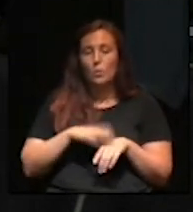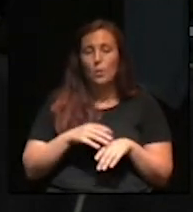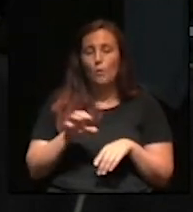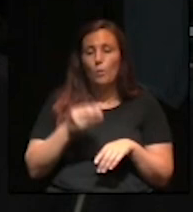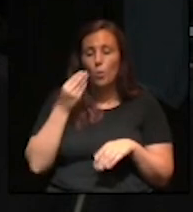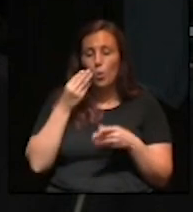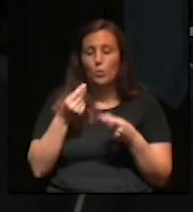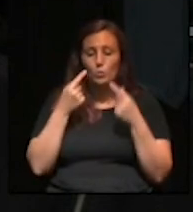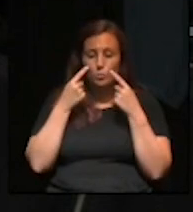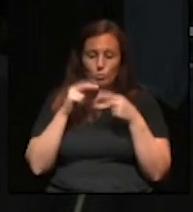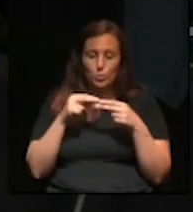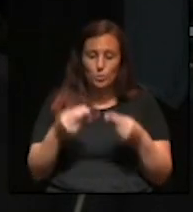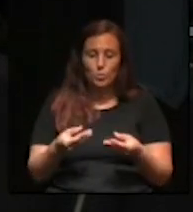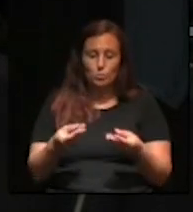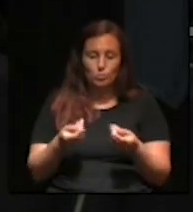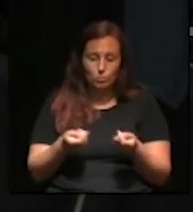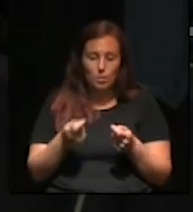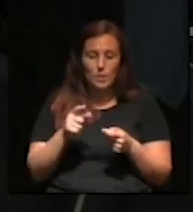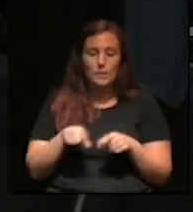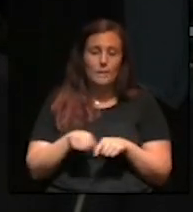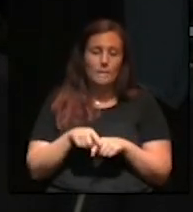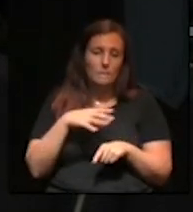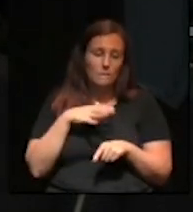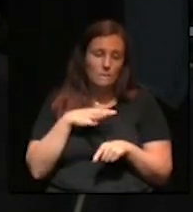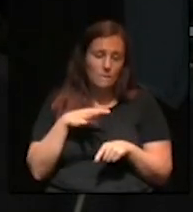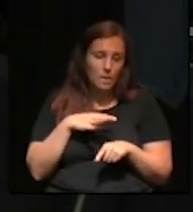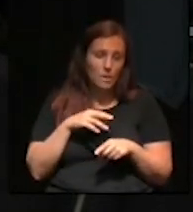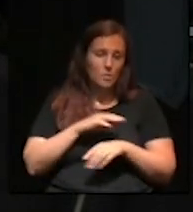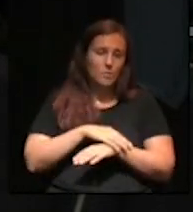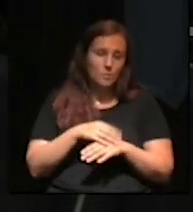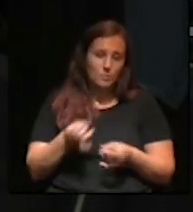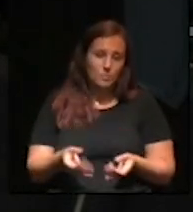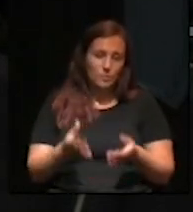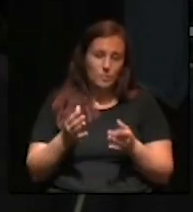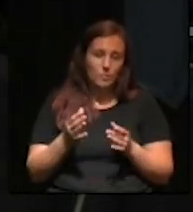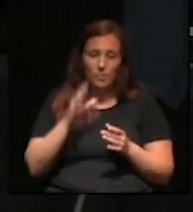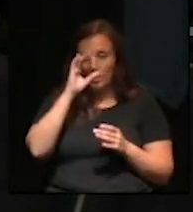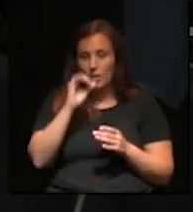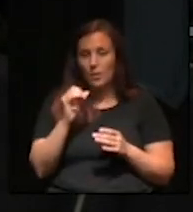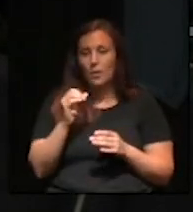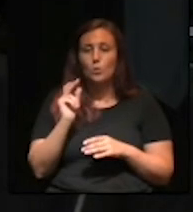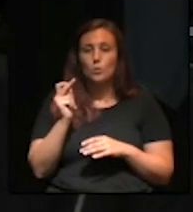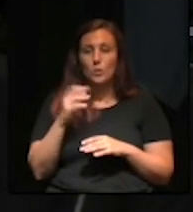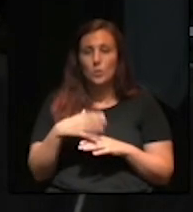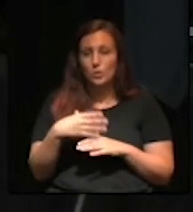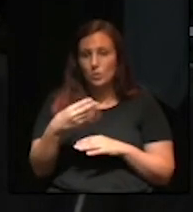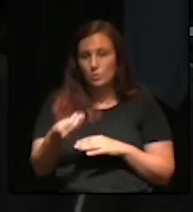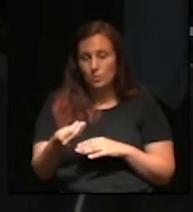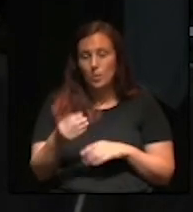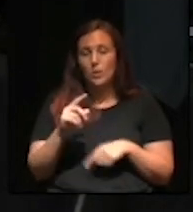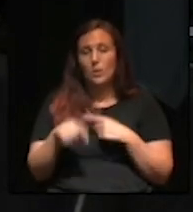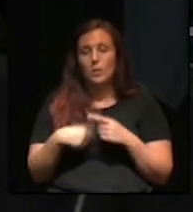contas municipais, um sinal de apreensão pelo condicionamento que este Executivo deixa para a governação da cidade nas próximas décadas, um